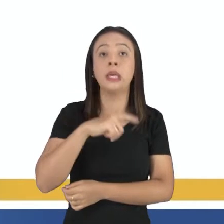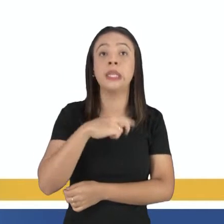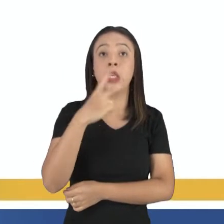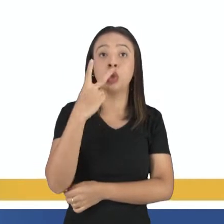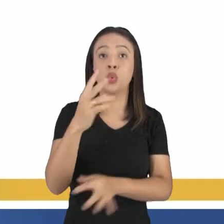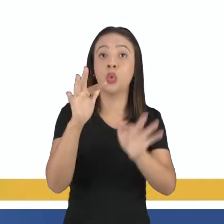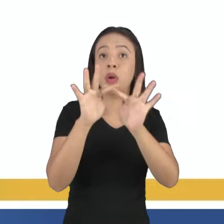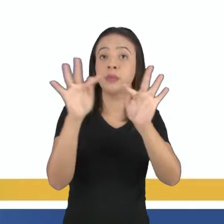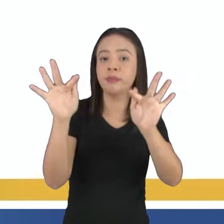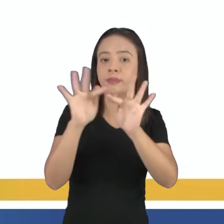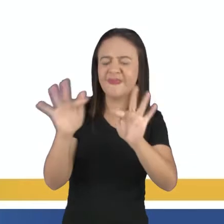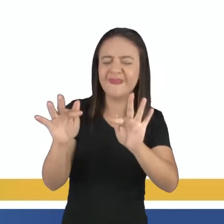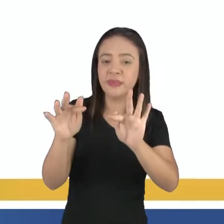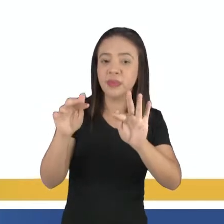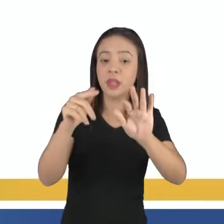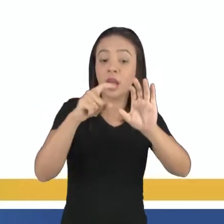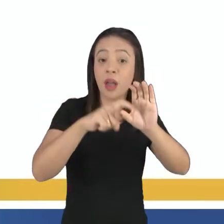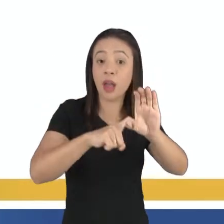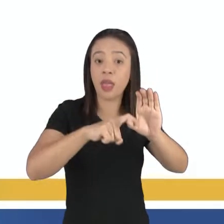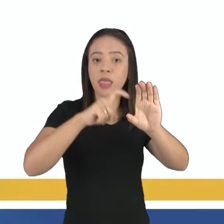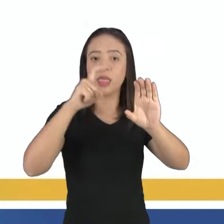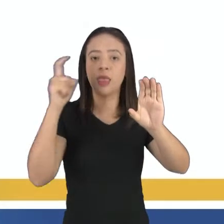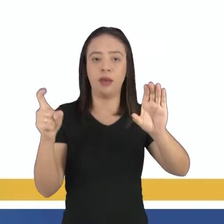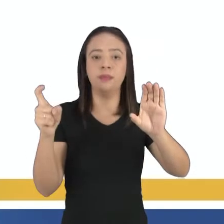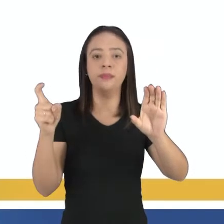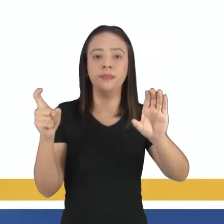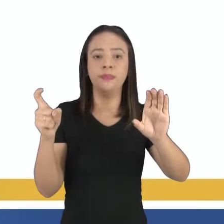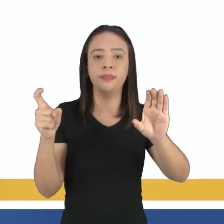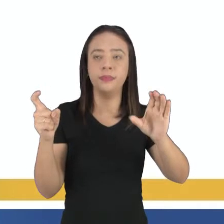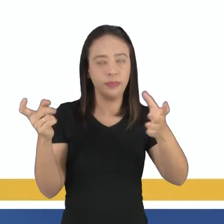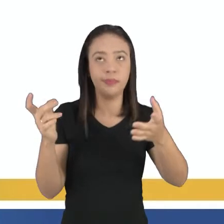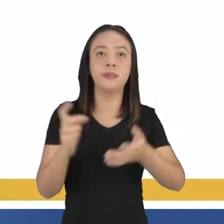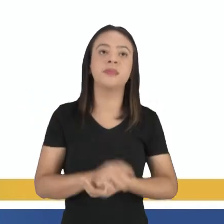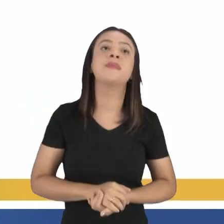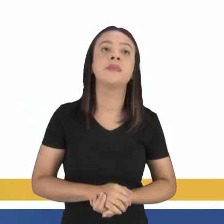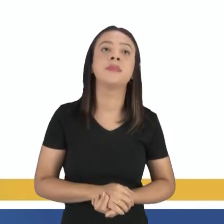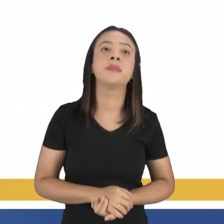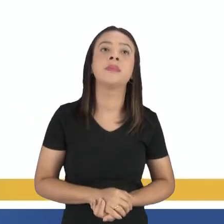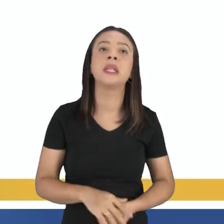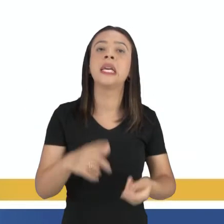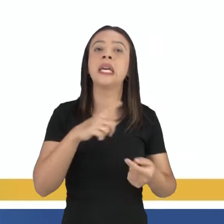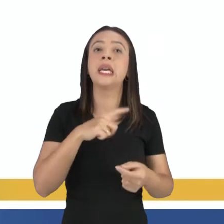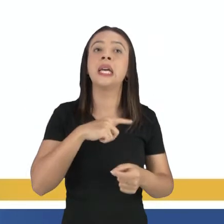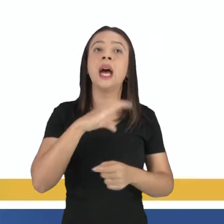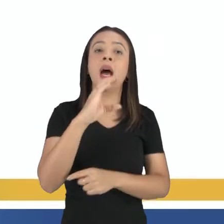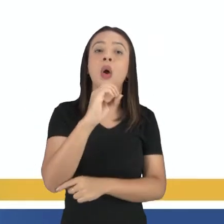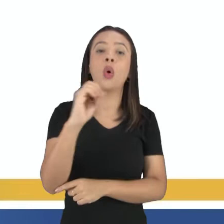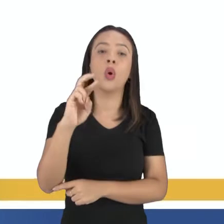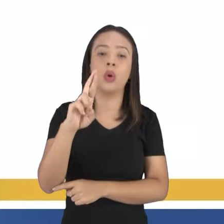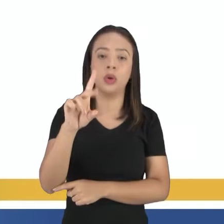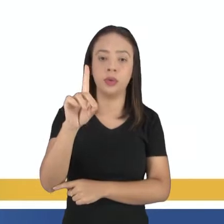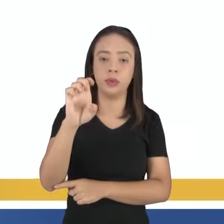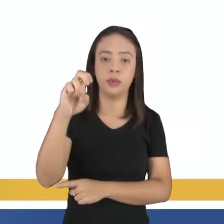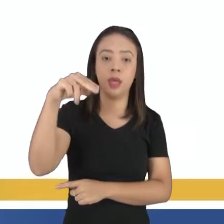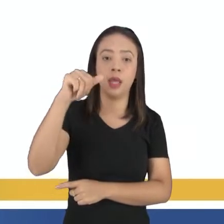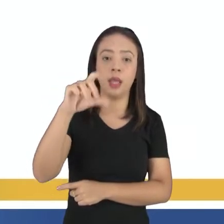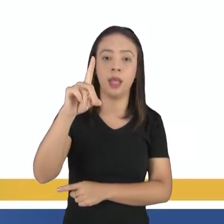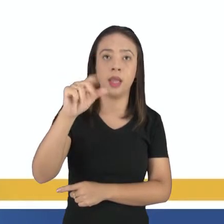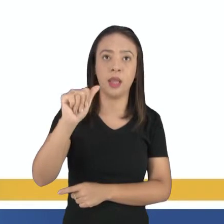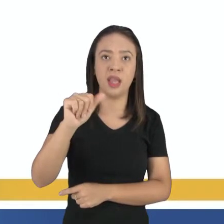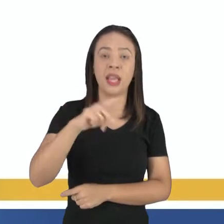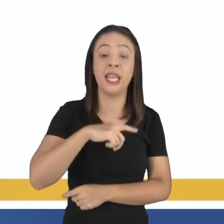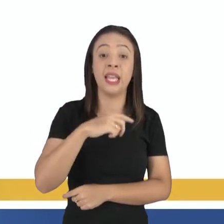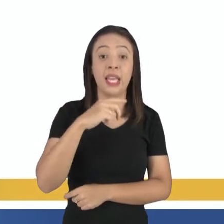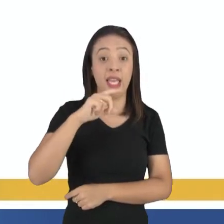duas orações sintaticamente independentes. Oração coordenada é a que se coloca do lado de outra